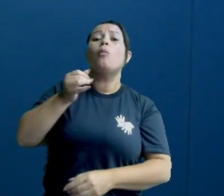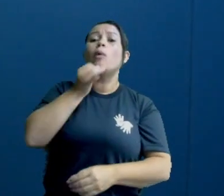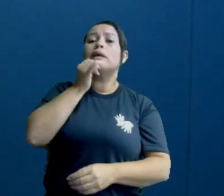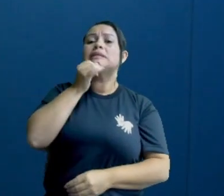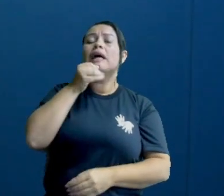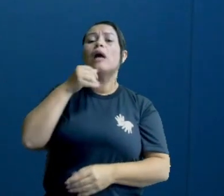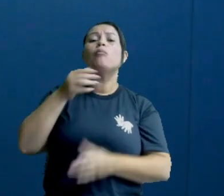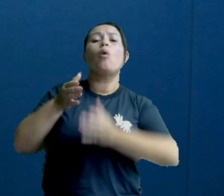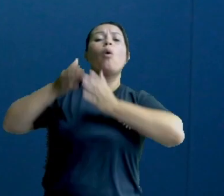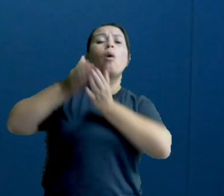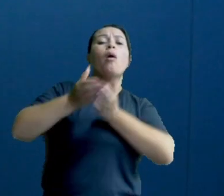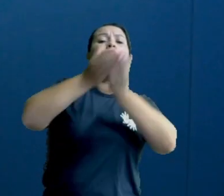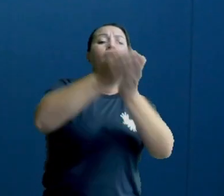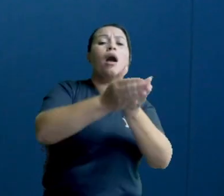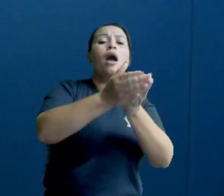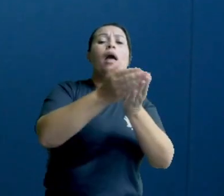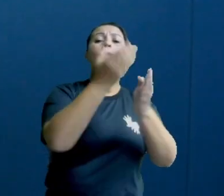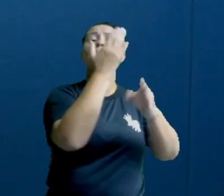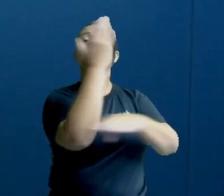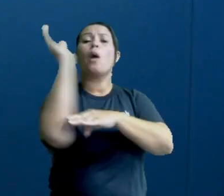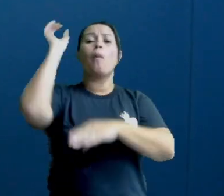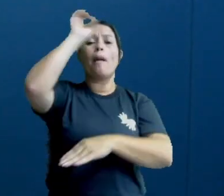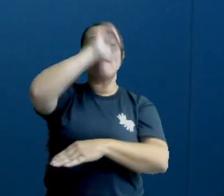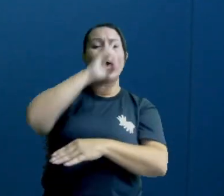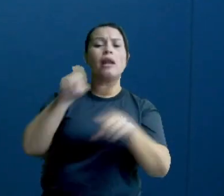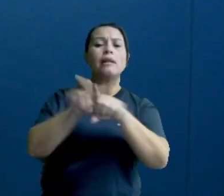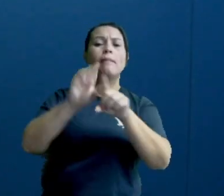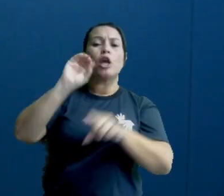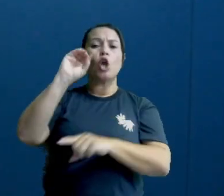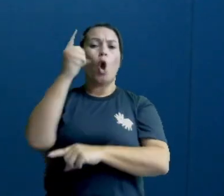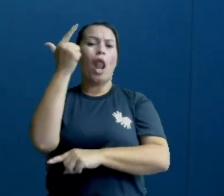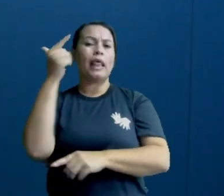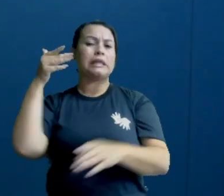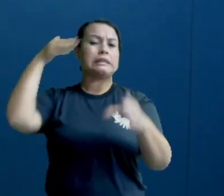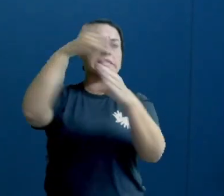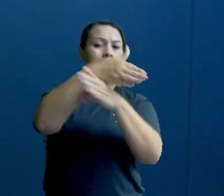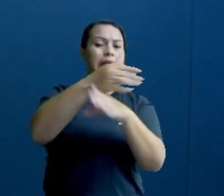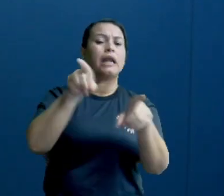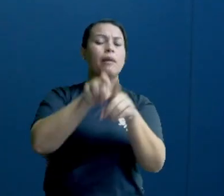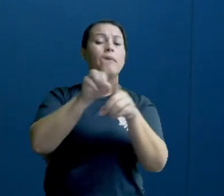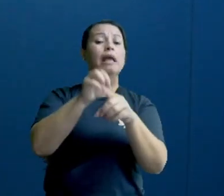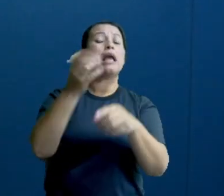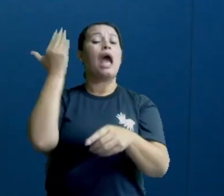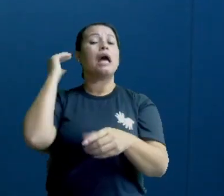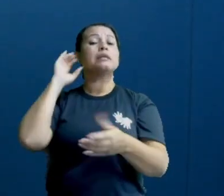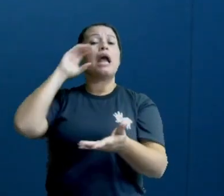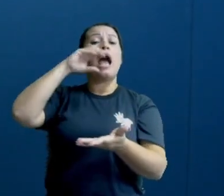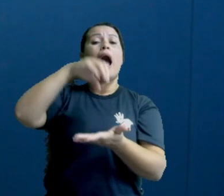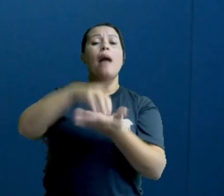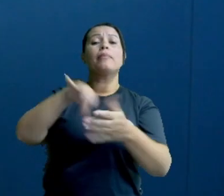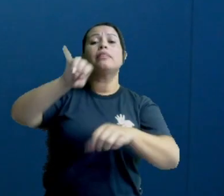Amarelo, tomaram Olinda, que na época era a capital de Pernambuco.